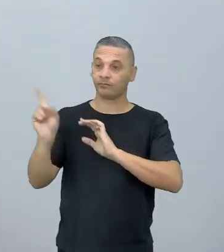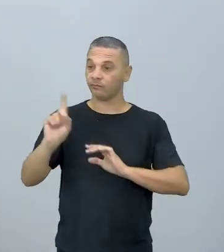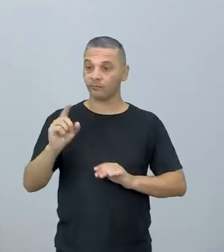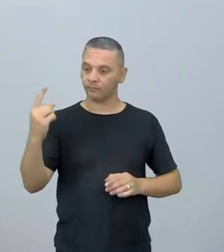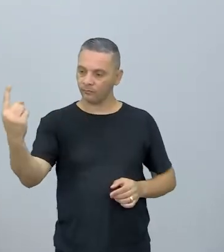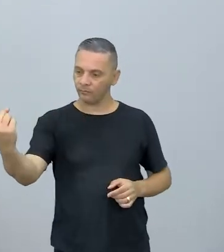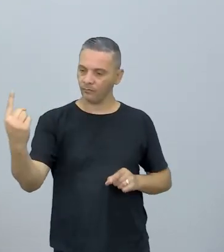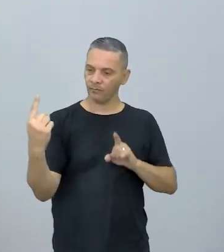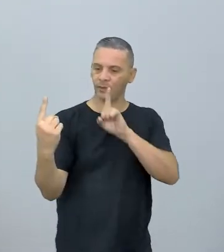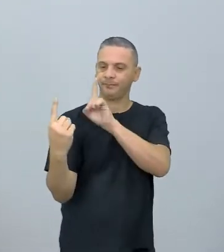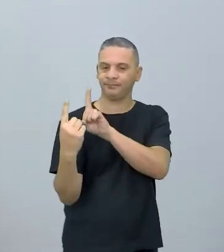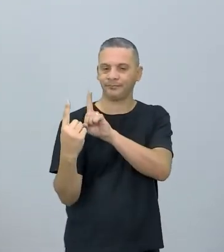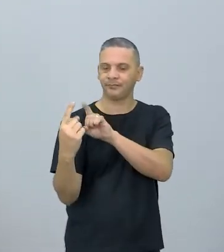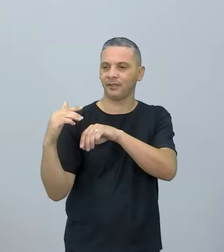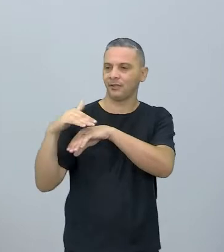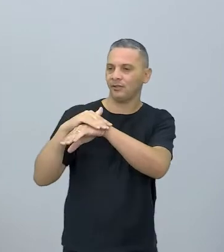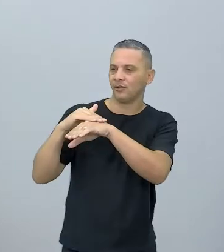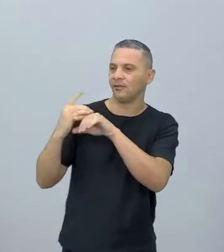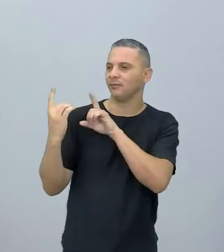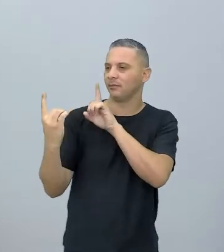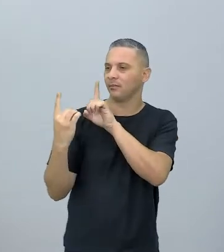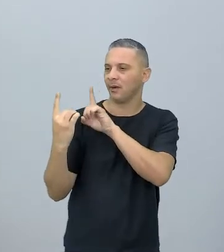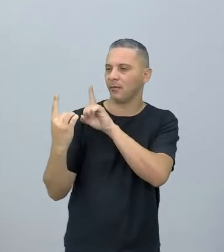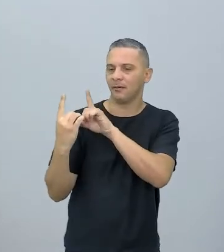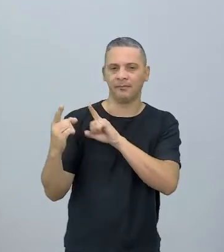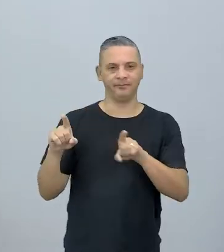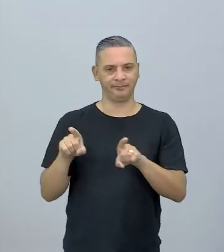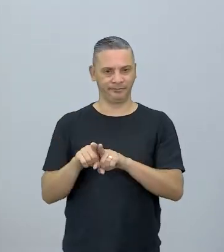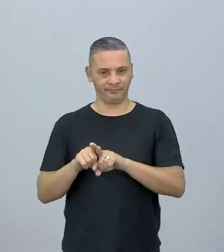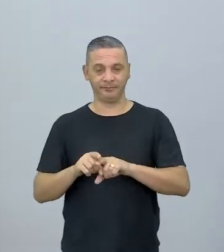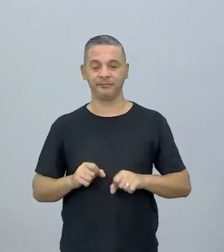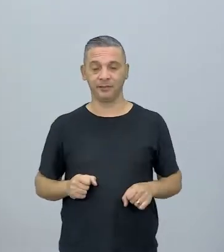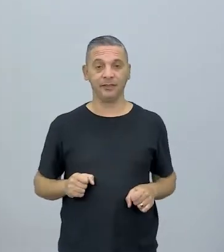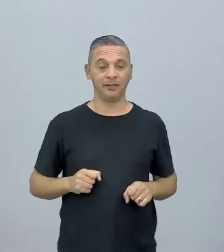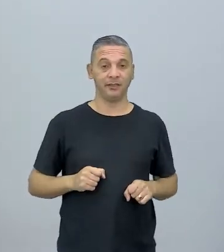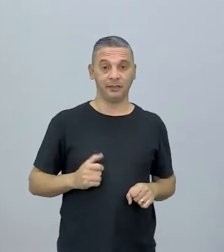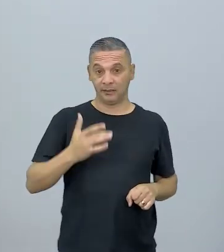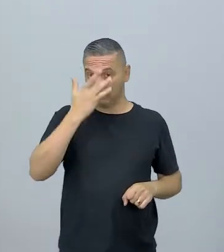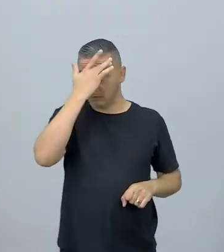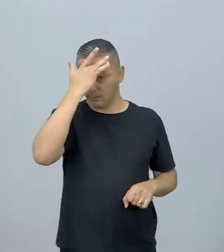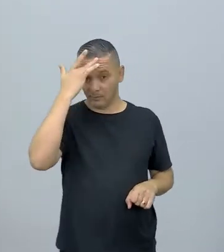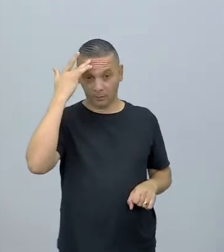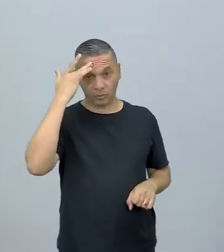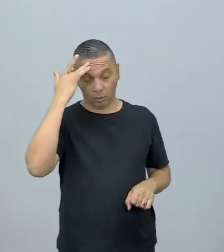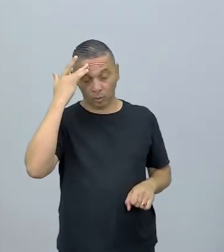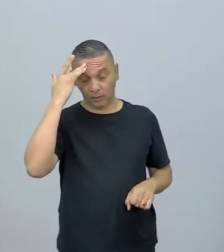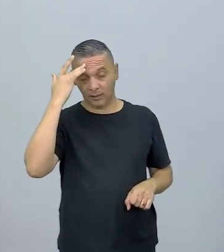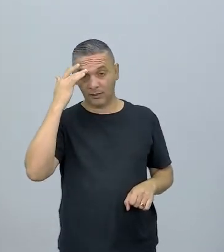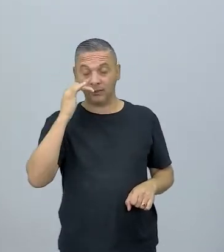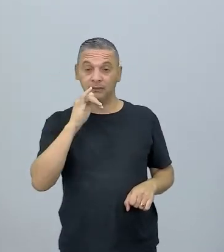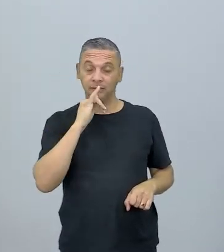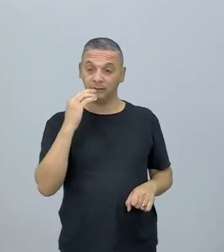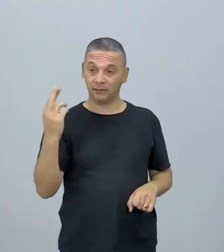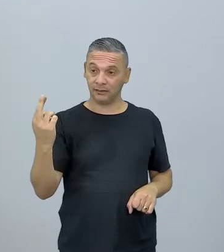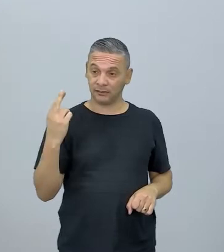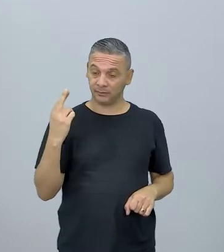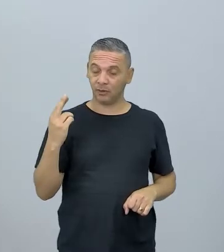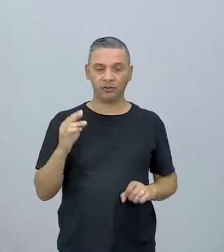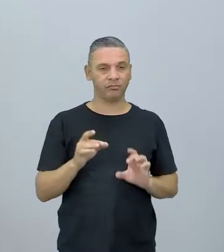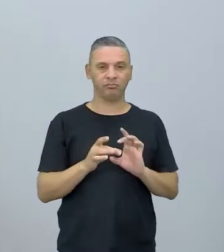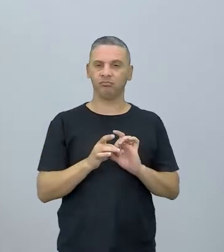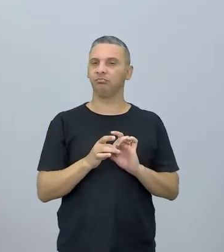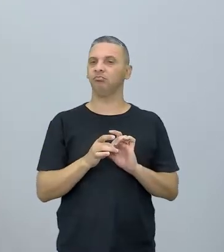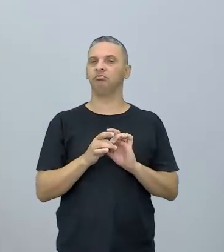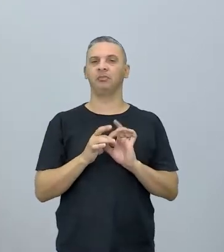entrevistas. Ele fazia essas entrevistas em profundidade, ou seja, as pessoas elas respondiam